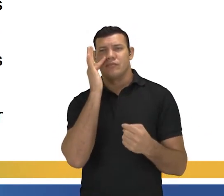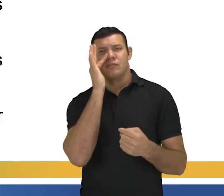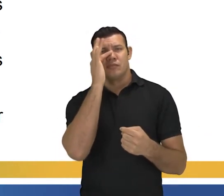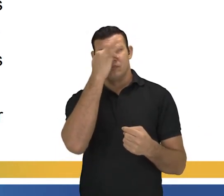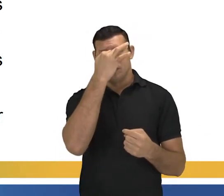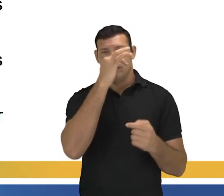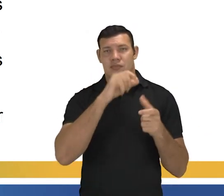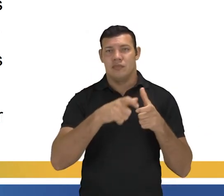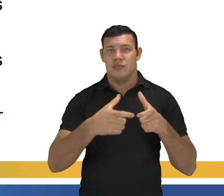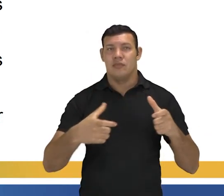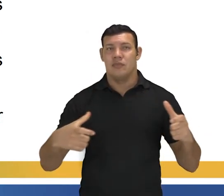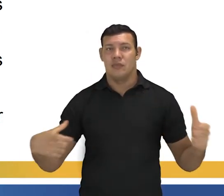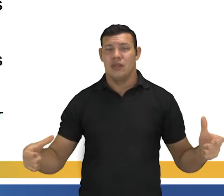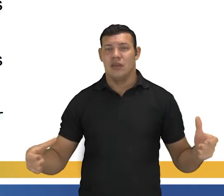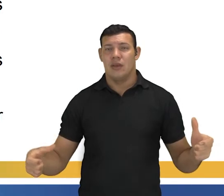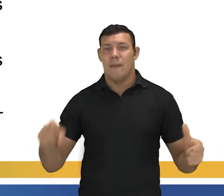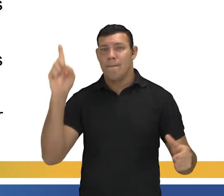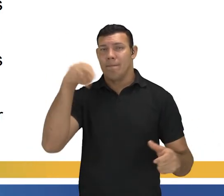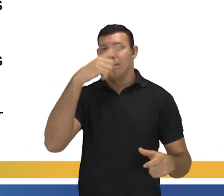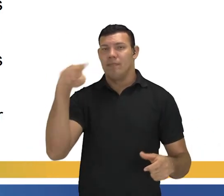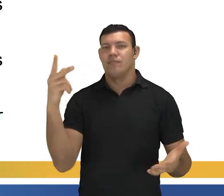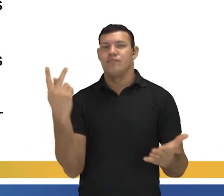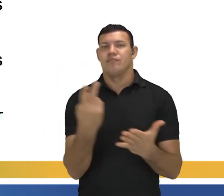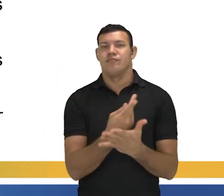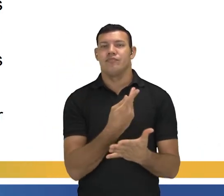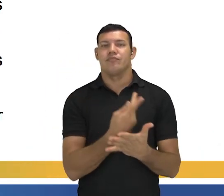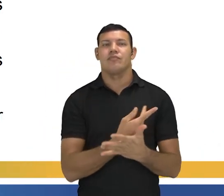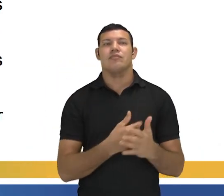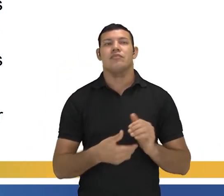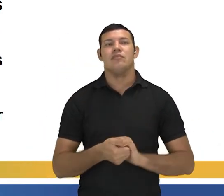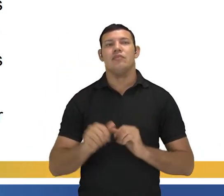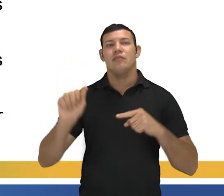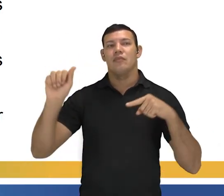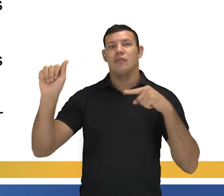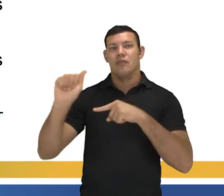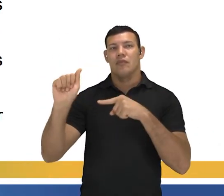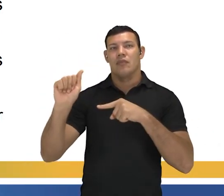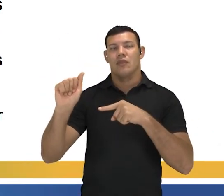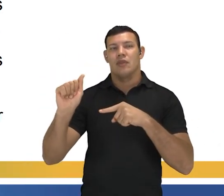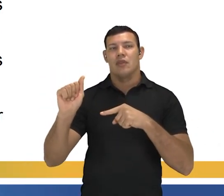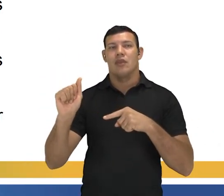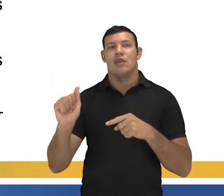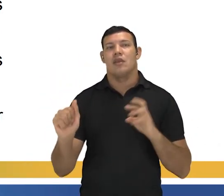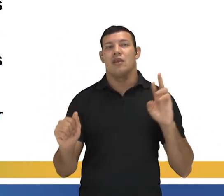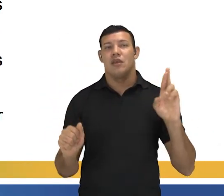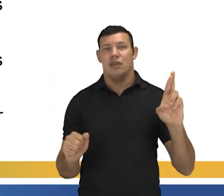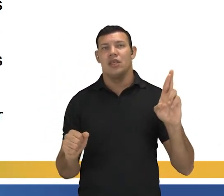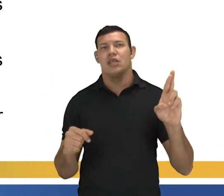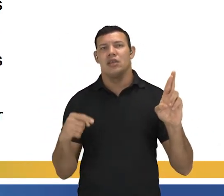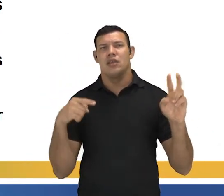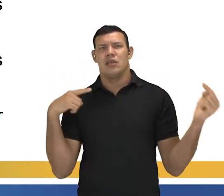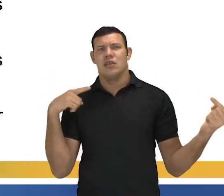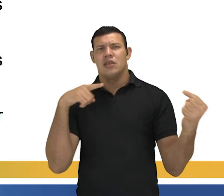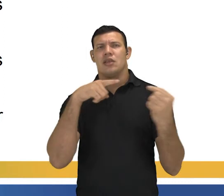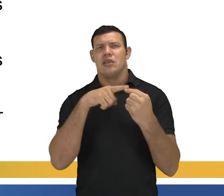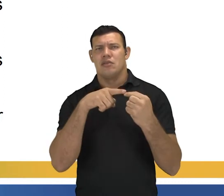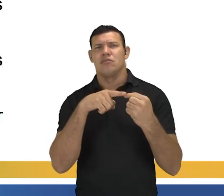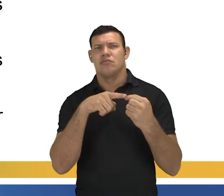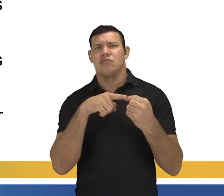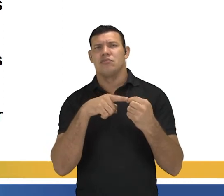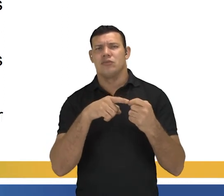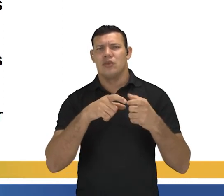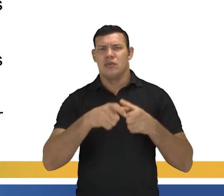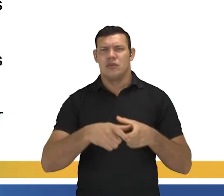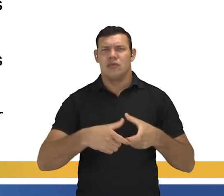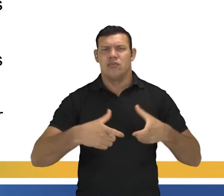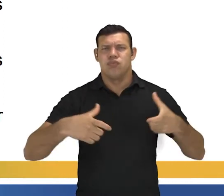indique a alternativa incorreta. Letra A. A resistência equivalente à associação é sempre